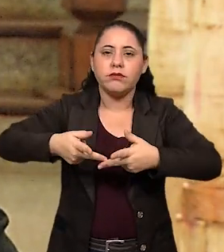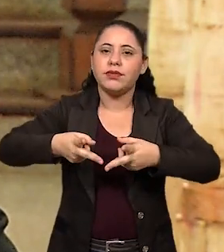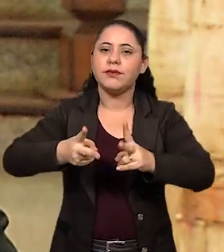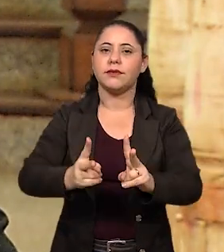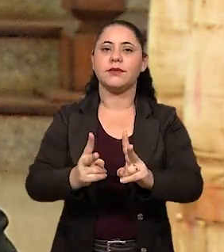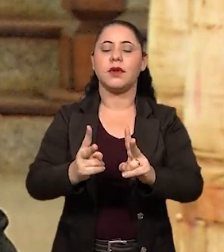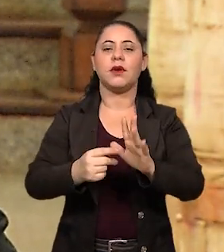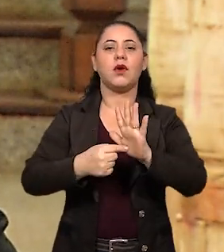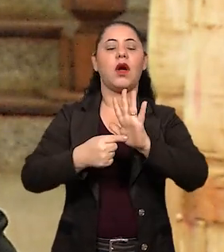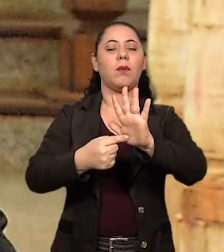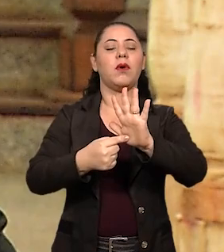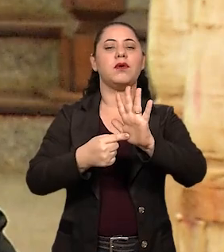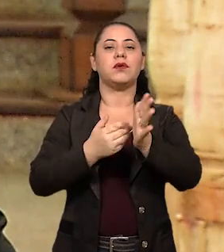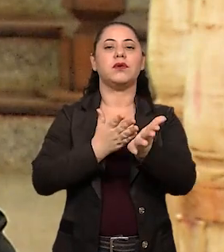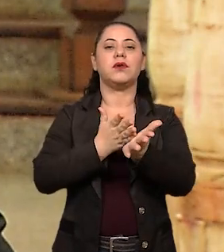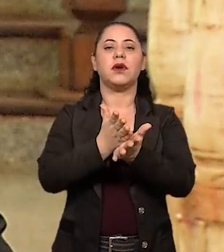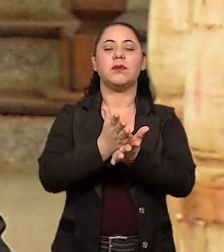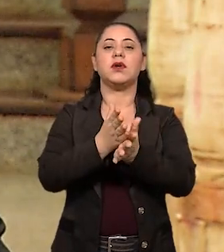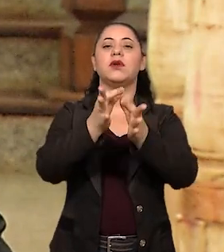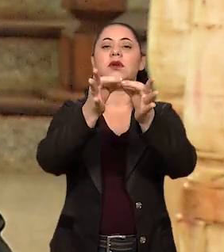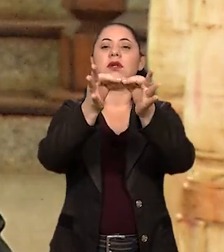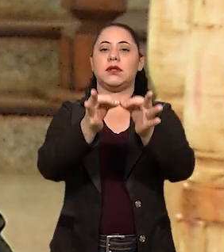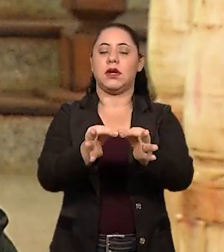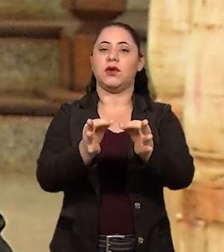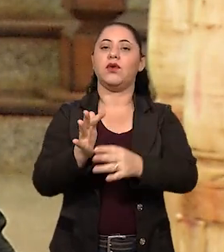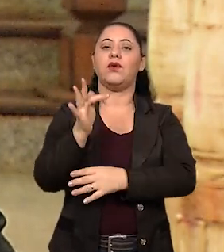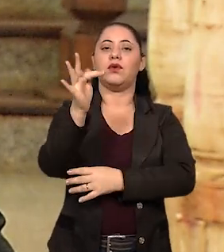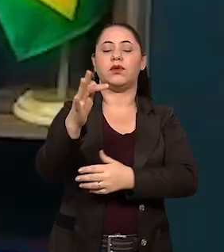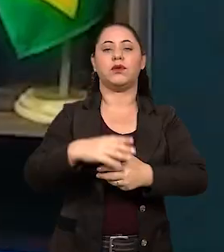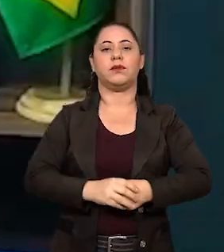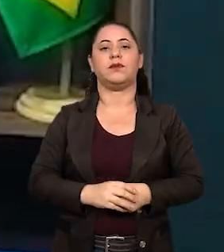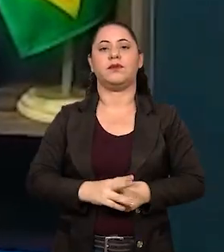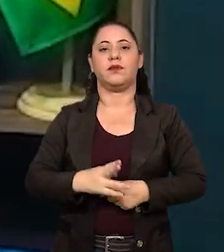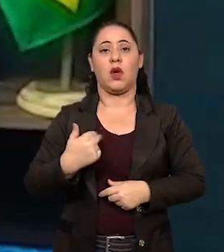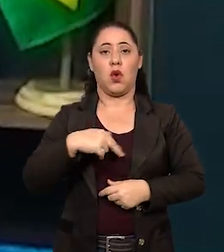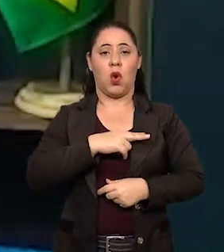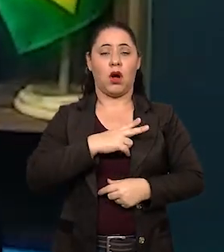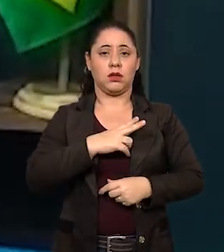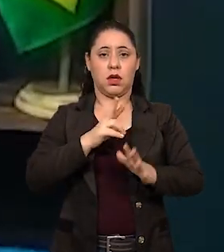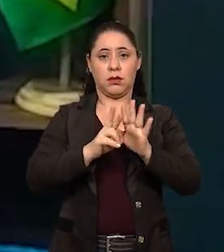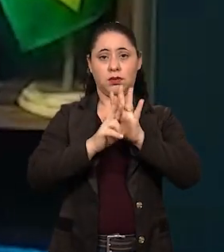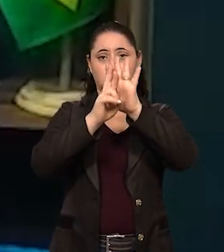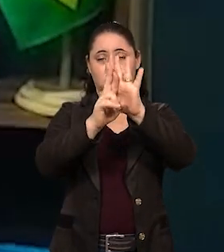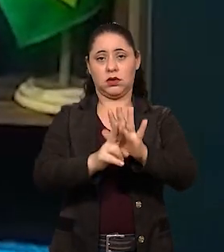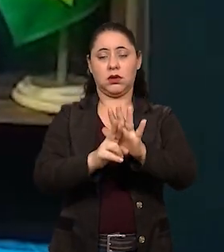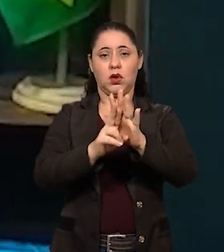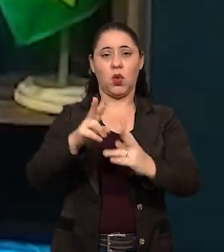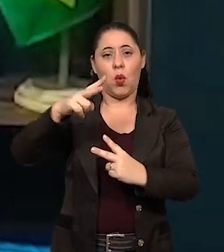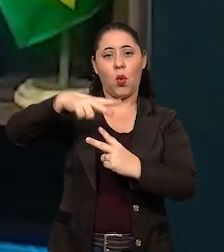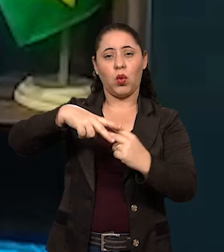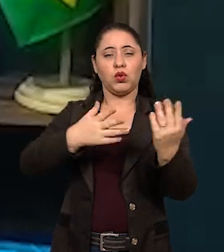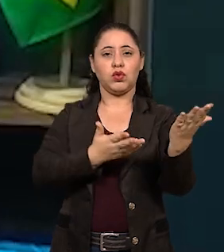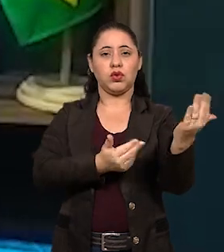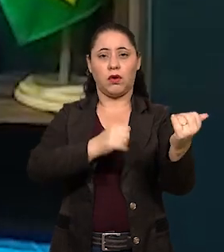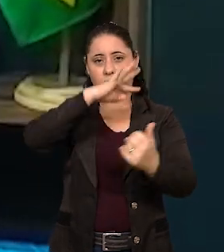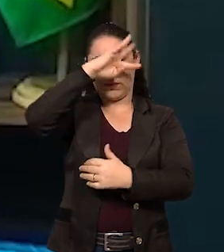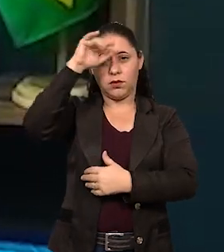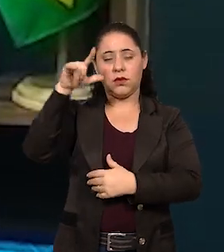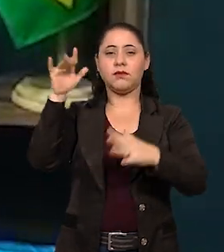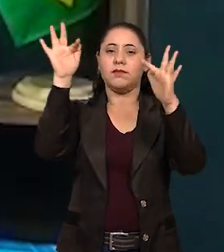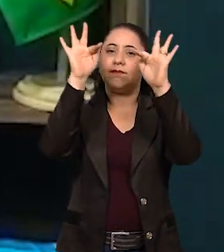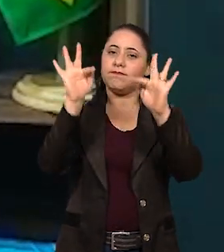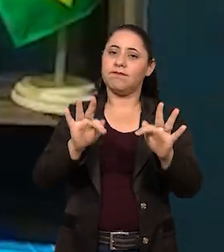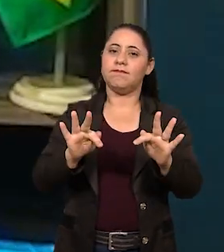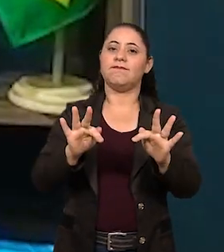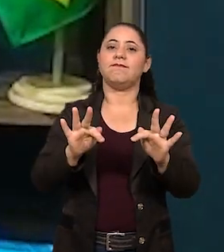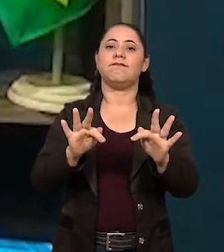lutar, mostra que é o caminho correto a se seguir. Nós, representando a Ordem Demolei Sul-Mato-Grossense, ficamos